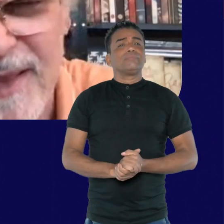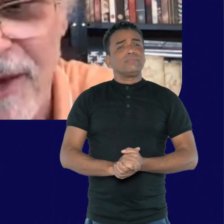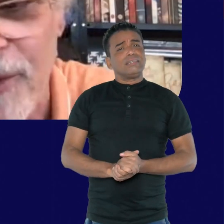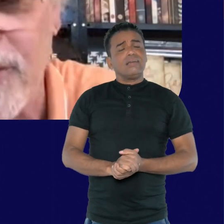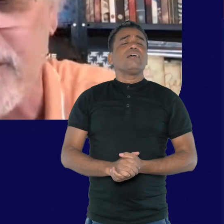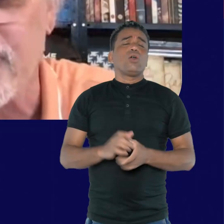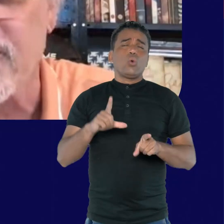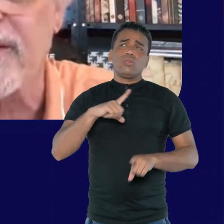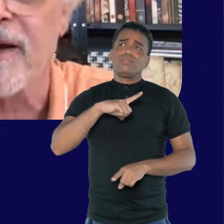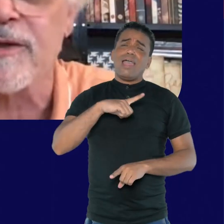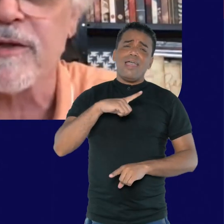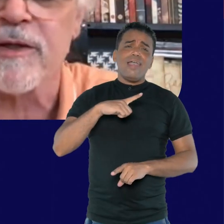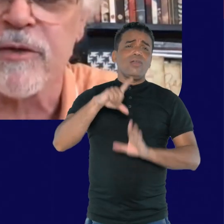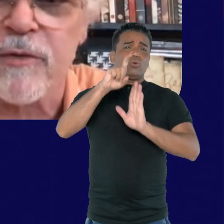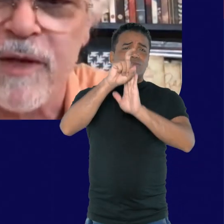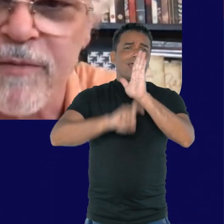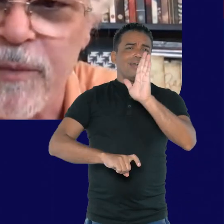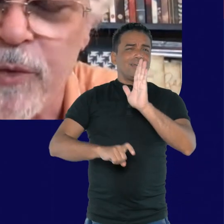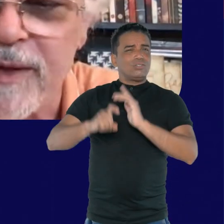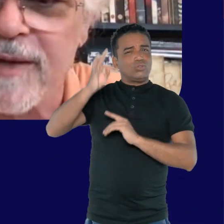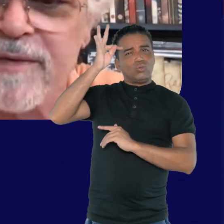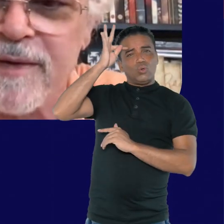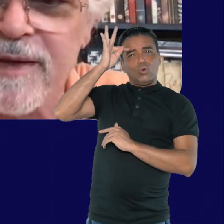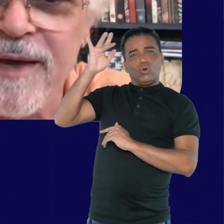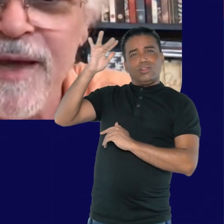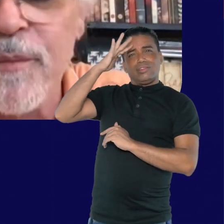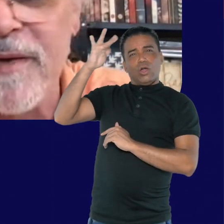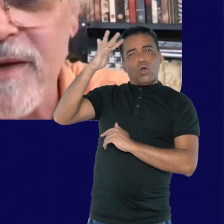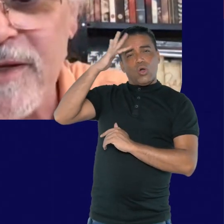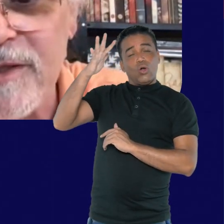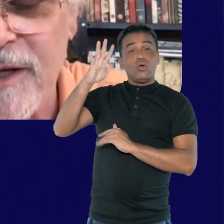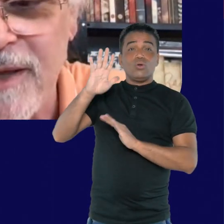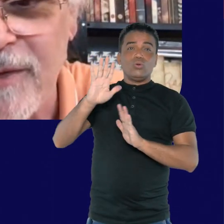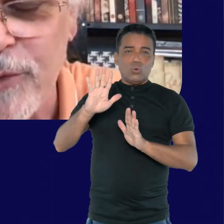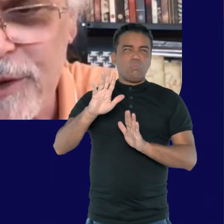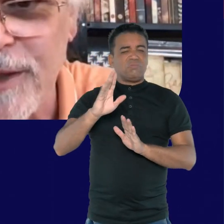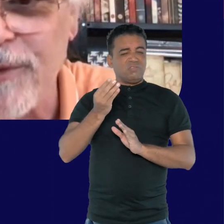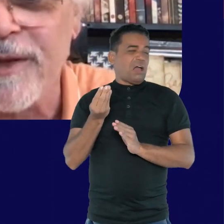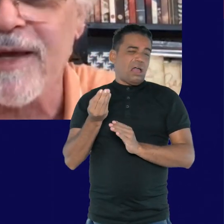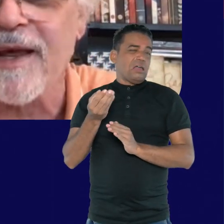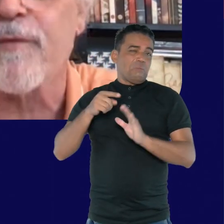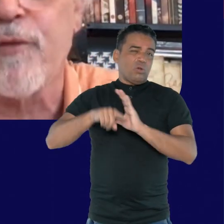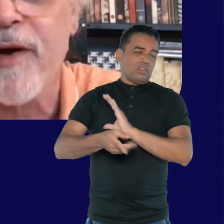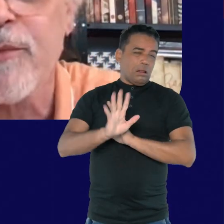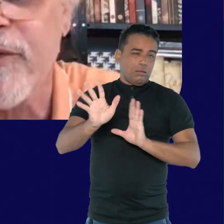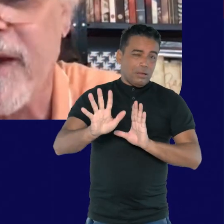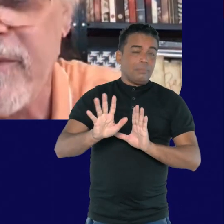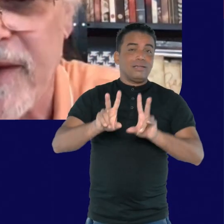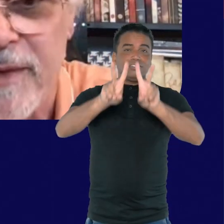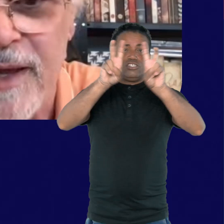texto teórico, né? Acho que a gente não deve abordar isso aqui, mas o título dele